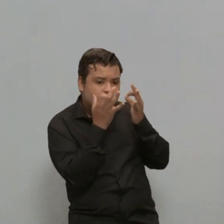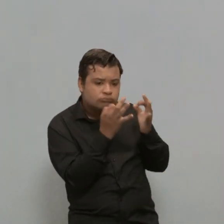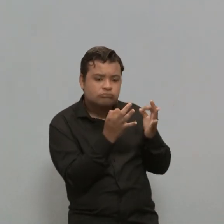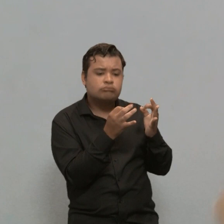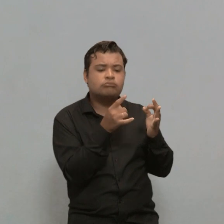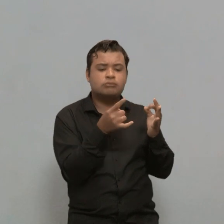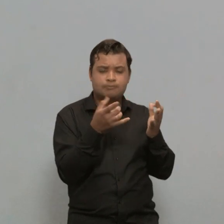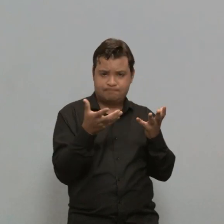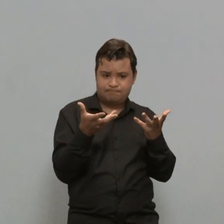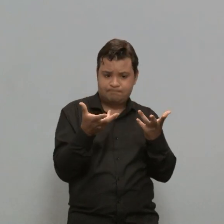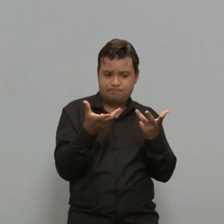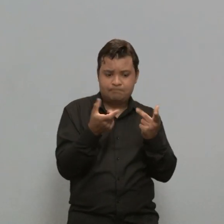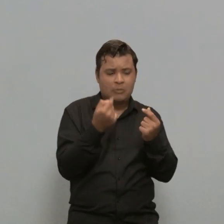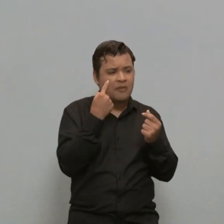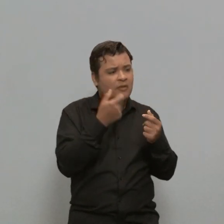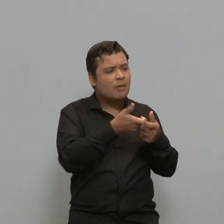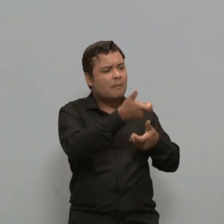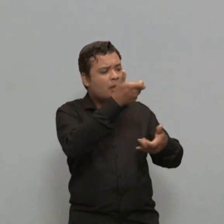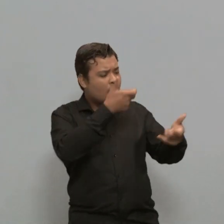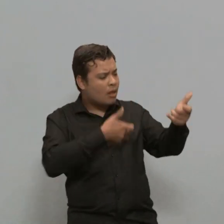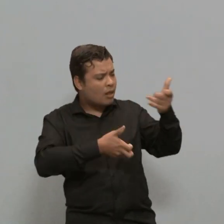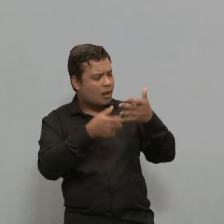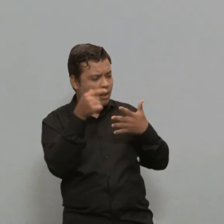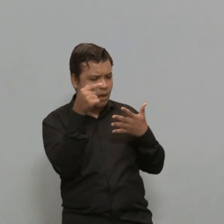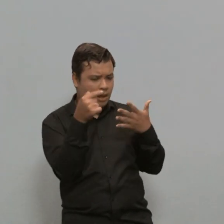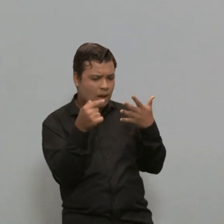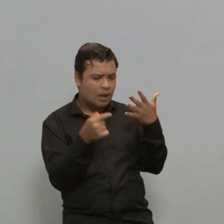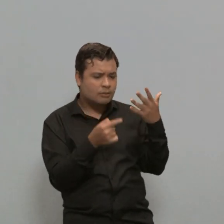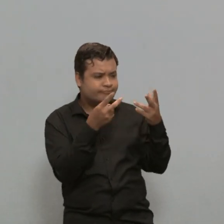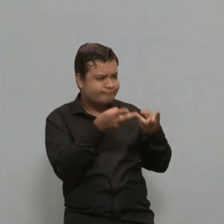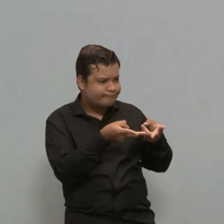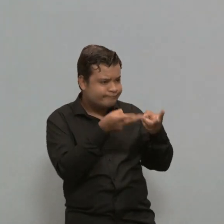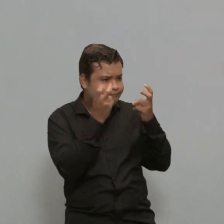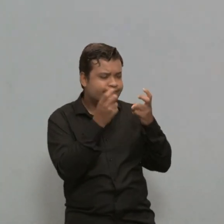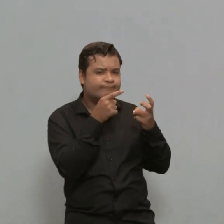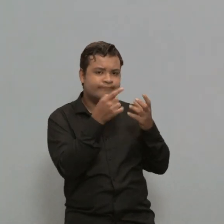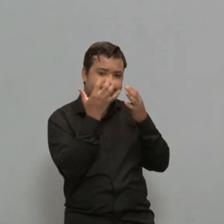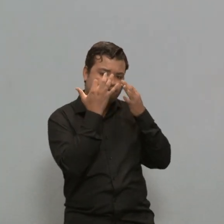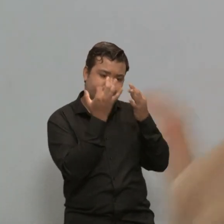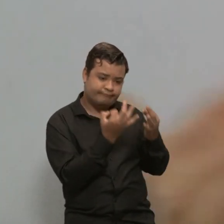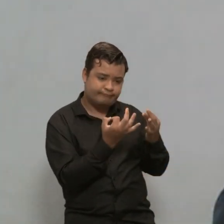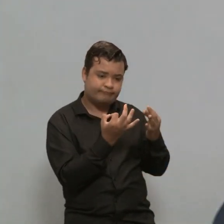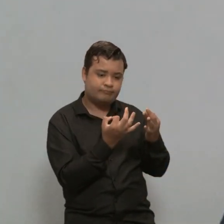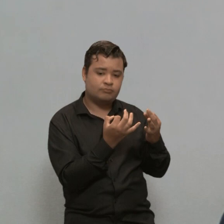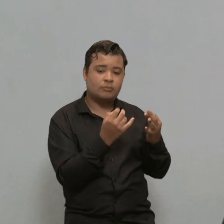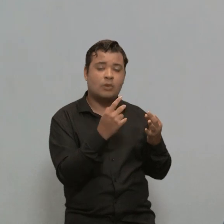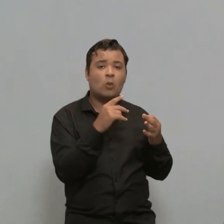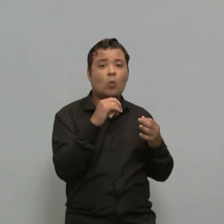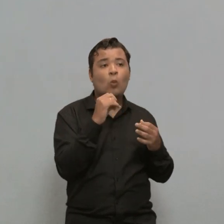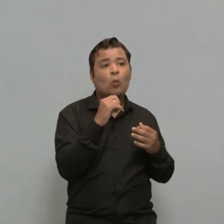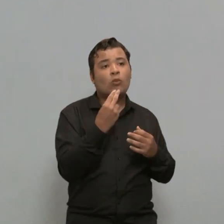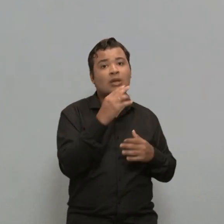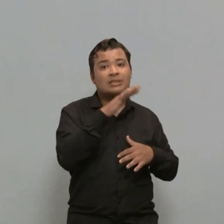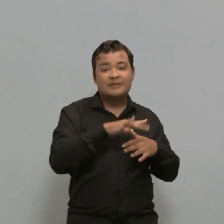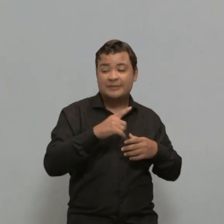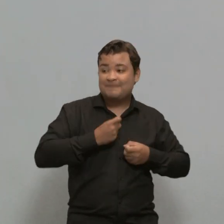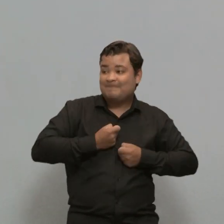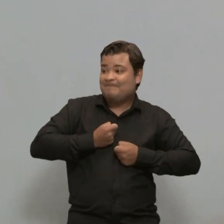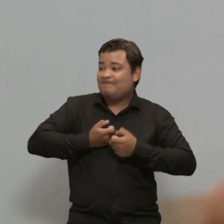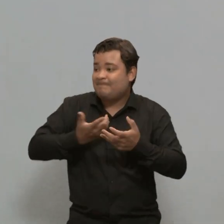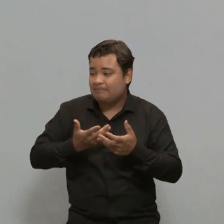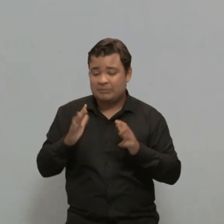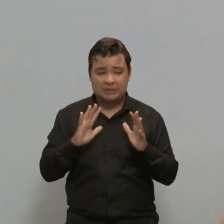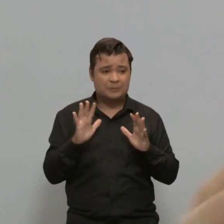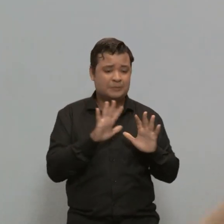aberta aos sinais e sintomas relatados ou à comunicação não verbal. Por exemplo,